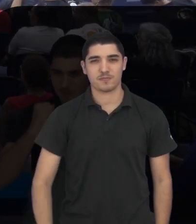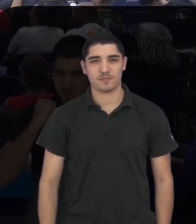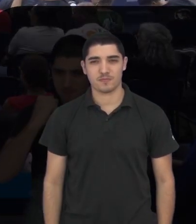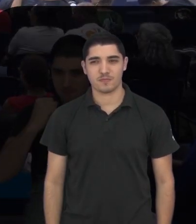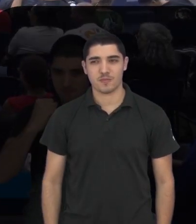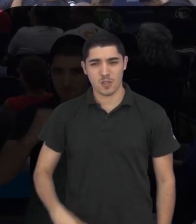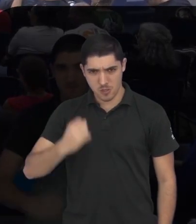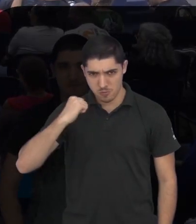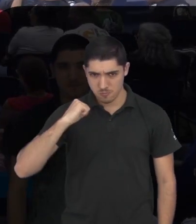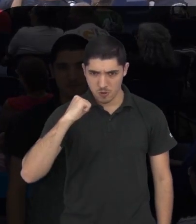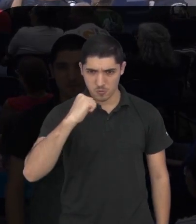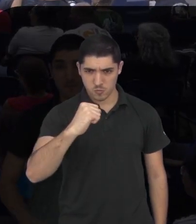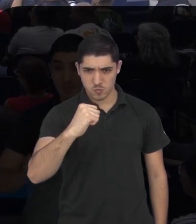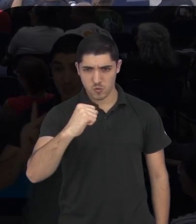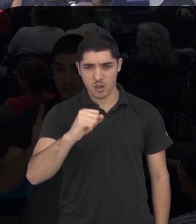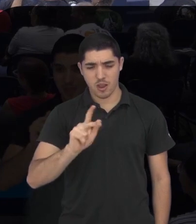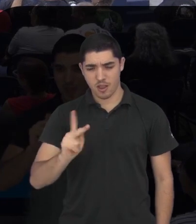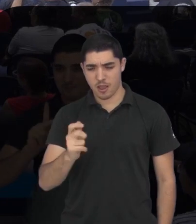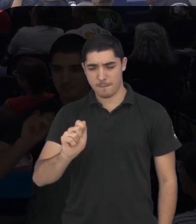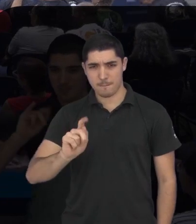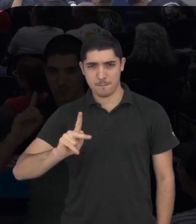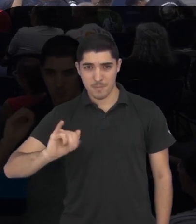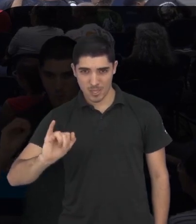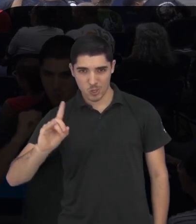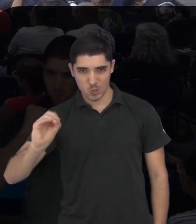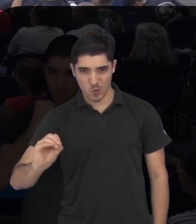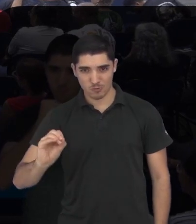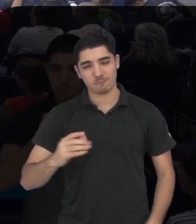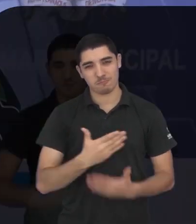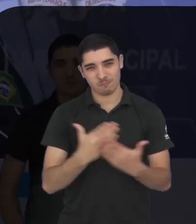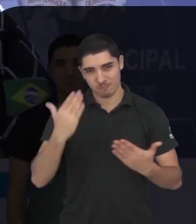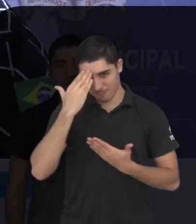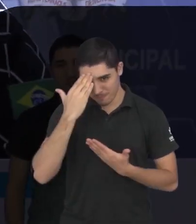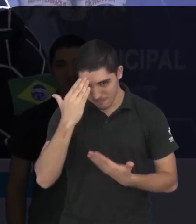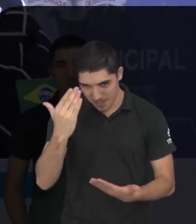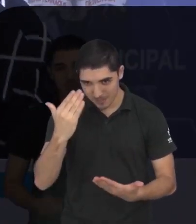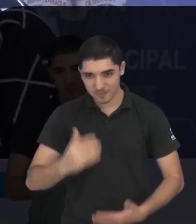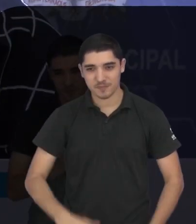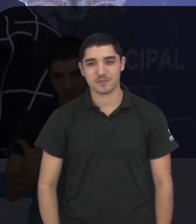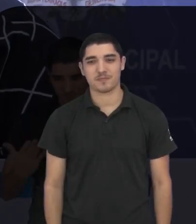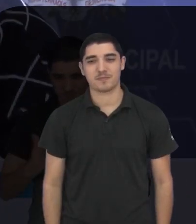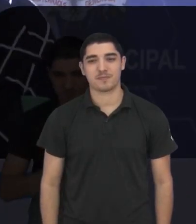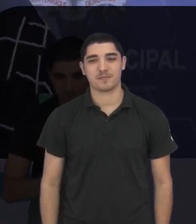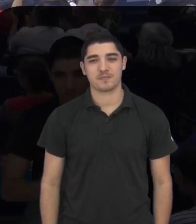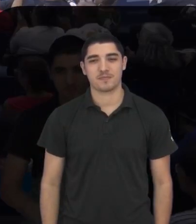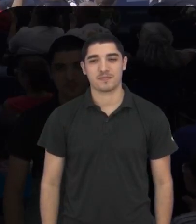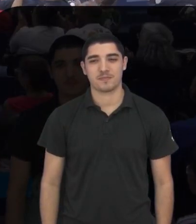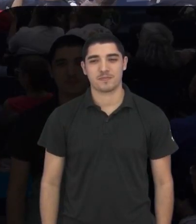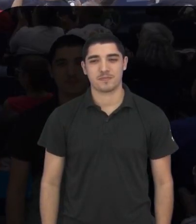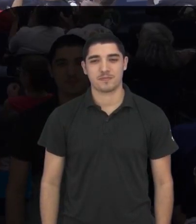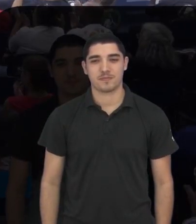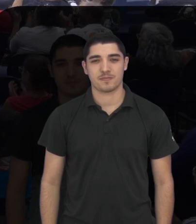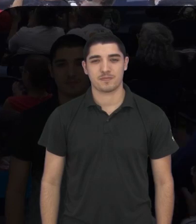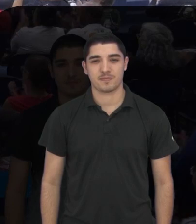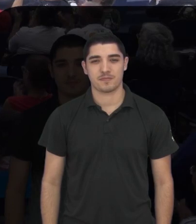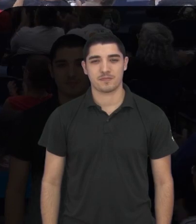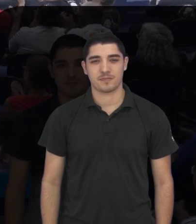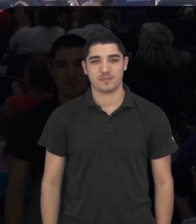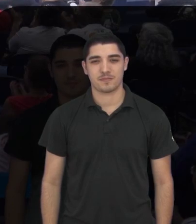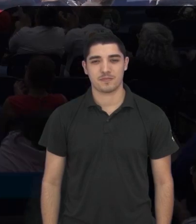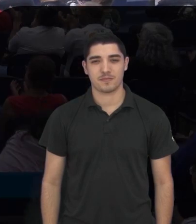ativo, um órgão vivo, trabalha 24 horas, então essa renovação ela é muito bem-vinda. Estamos, nós veteranos, à medida do